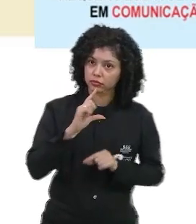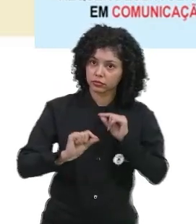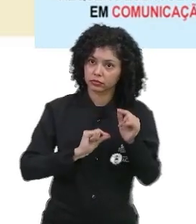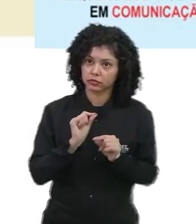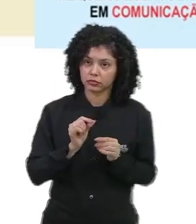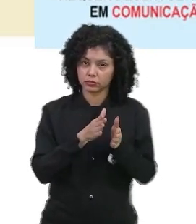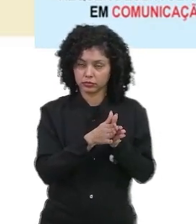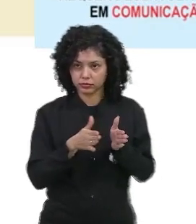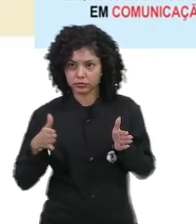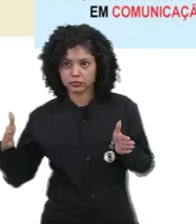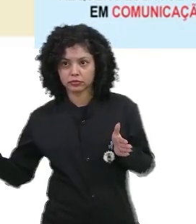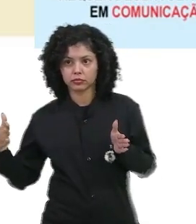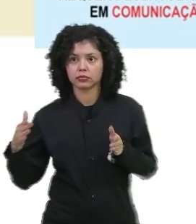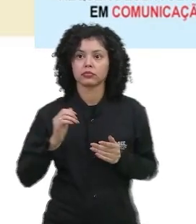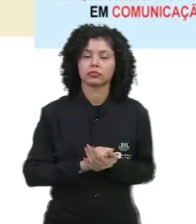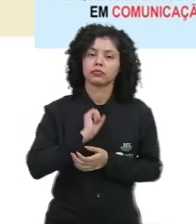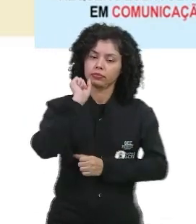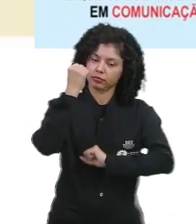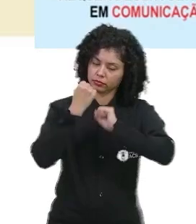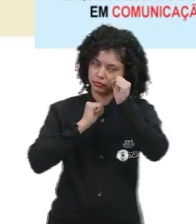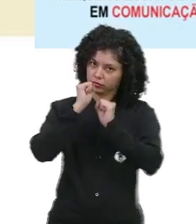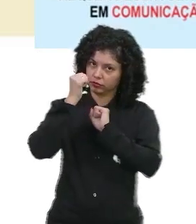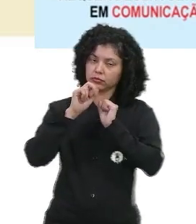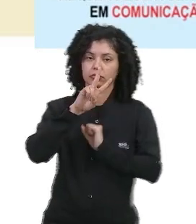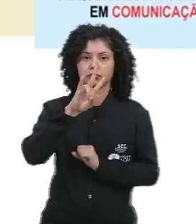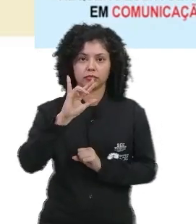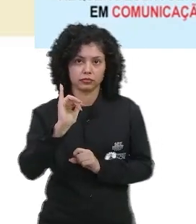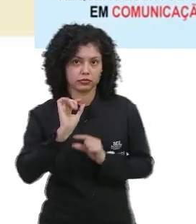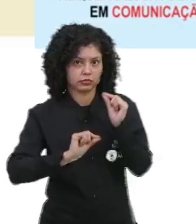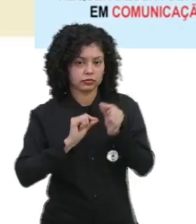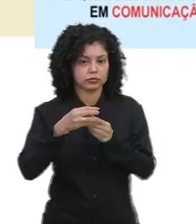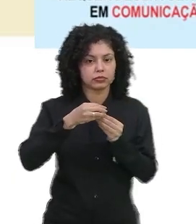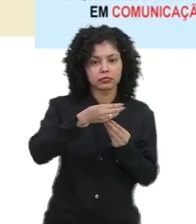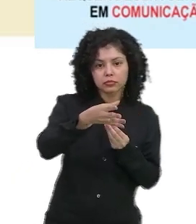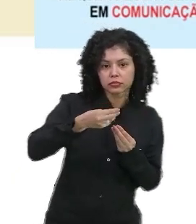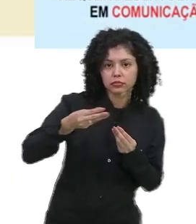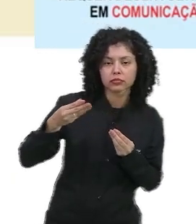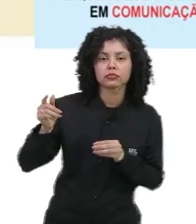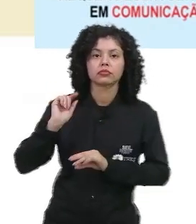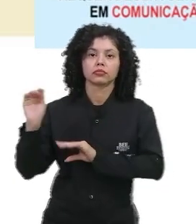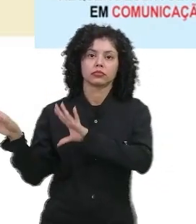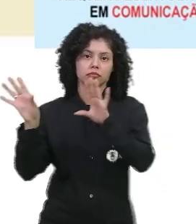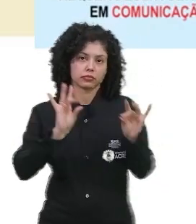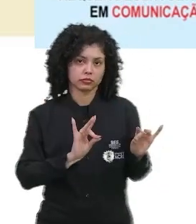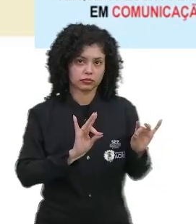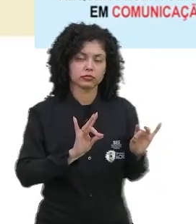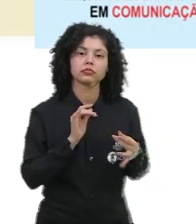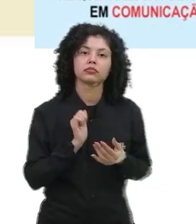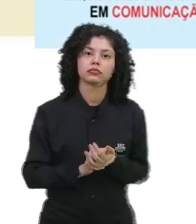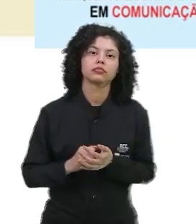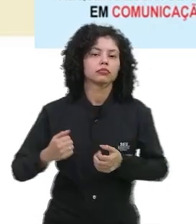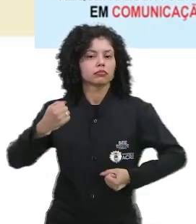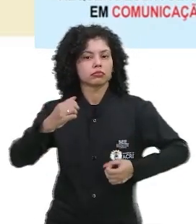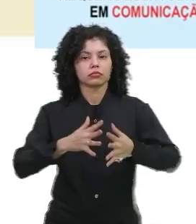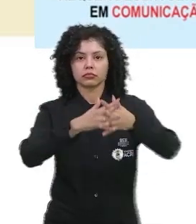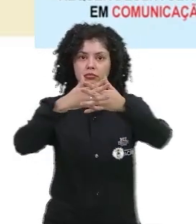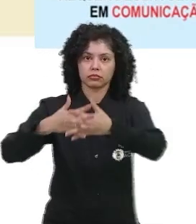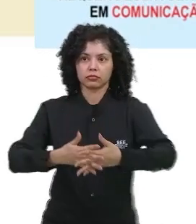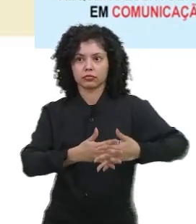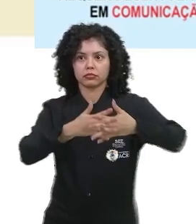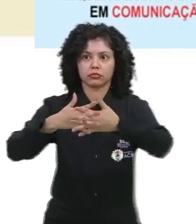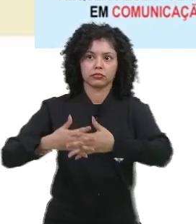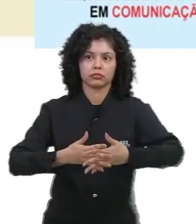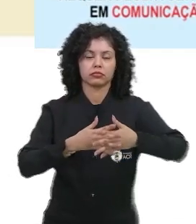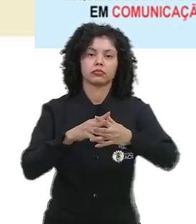logística. Então, esse biodiesel na indústria ele vai ser distribuído através por caminhões. Então, a gente tem aí os